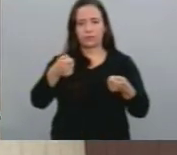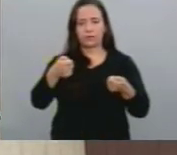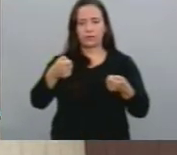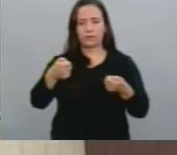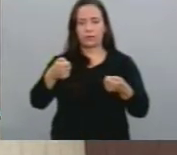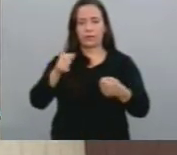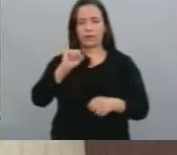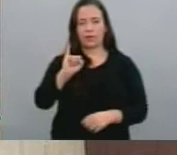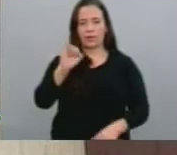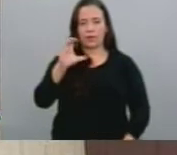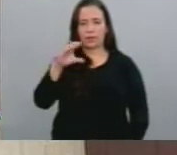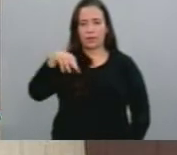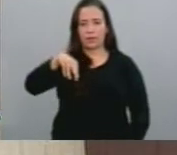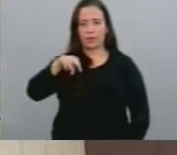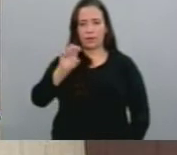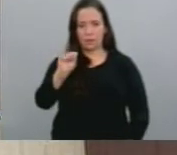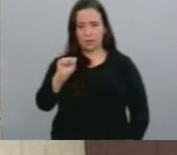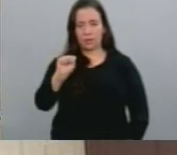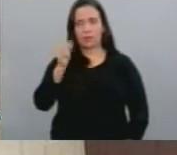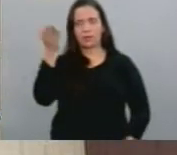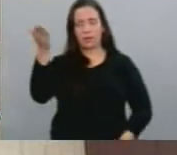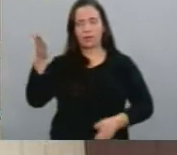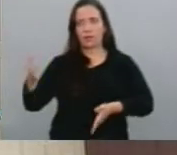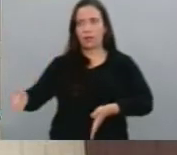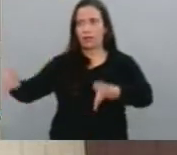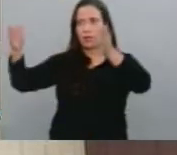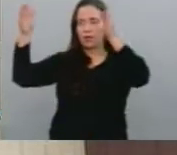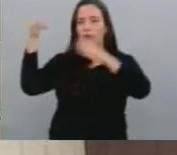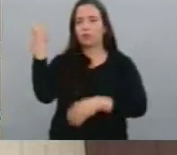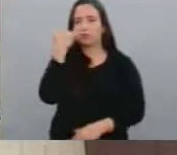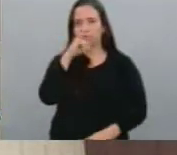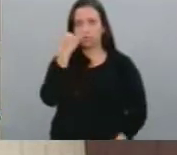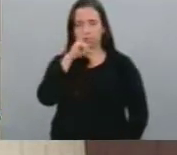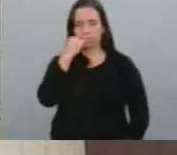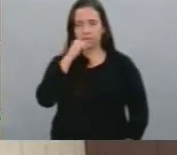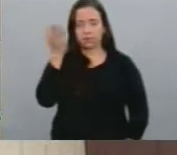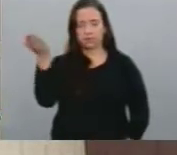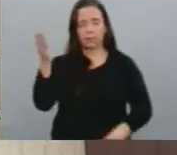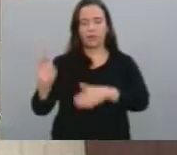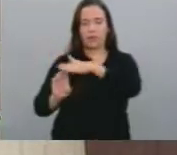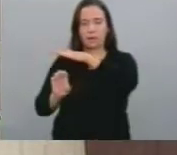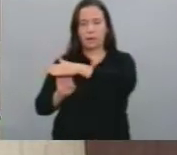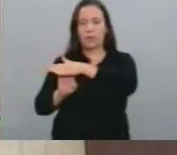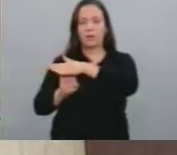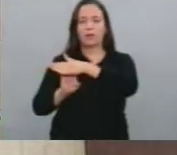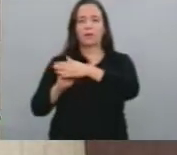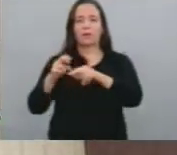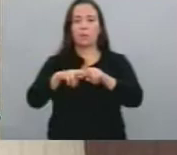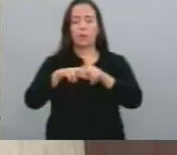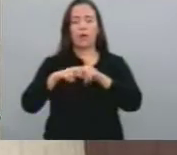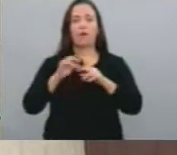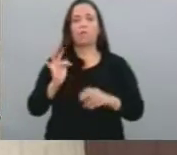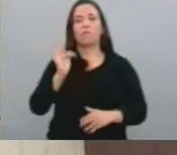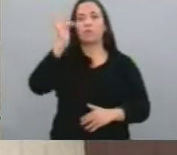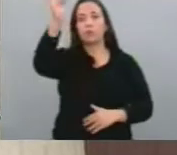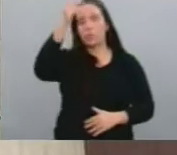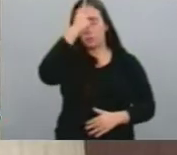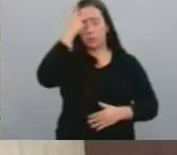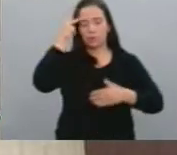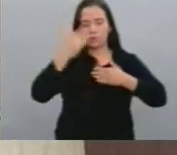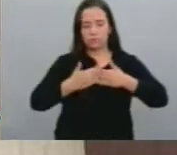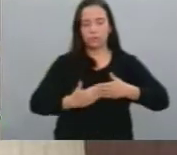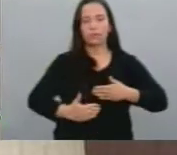ao ICMS da termoelétrica. Isso é um tiro no pé das atuais e futuras gerações do ponto de vista